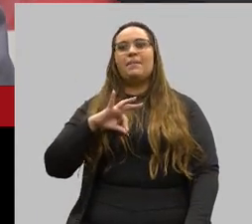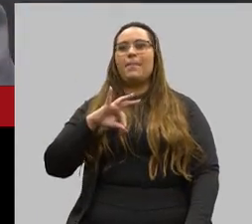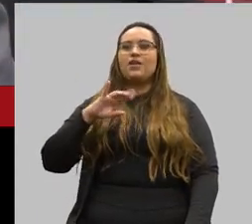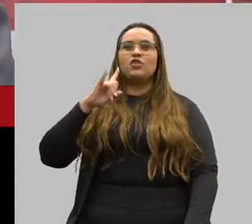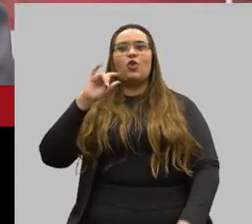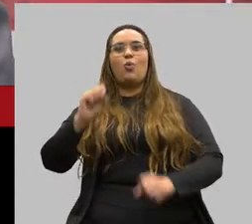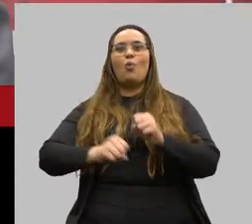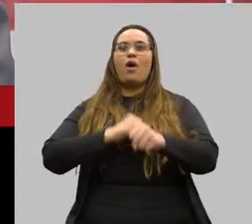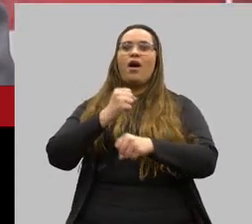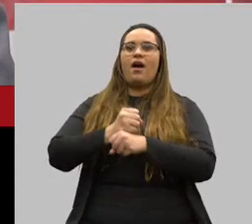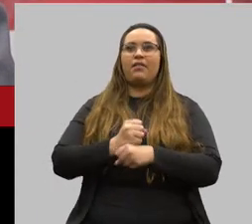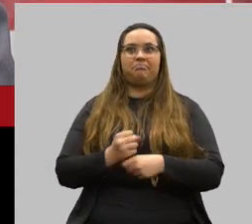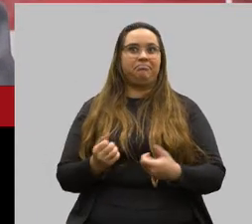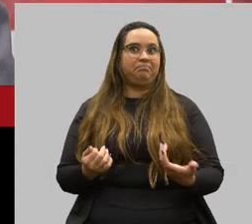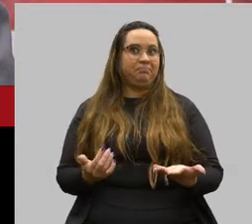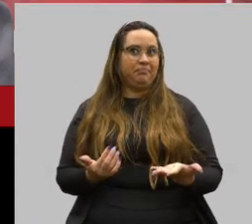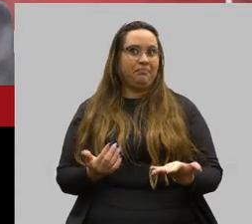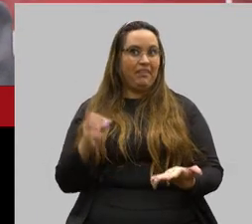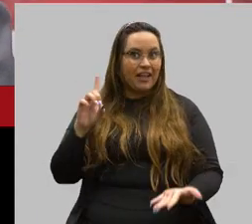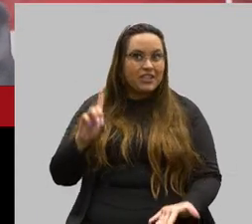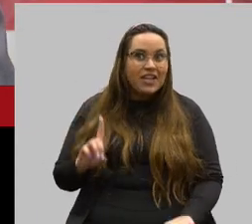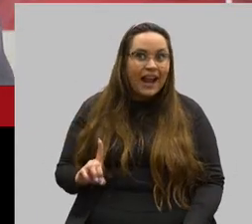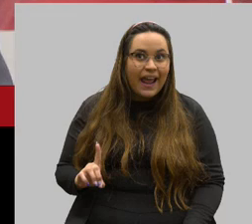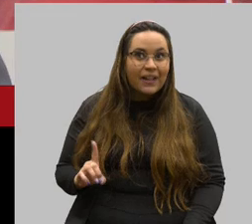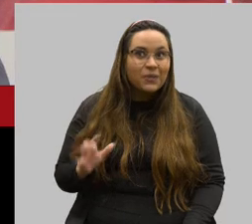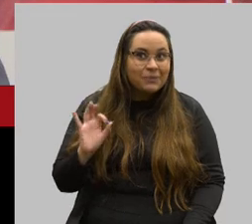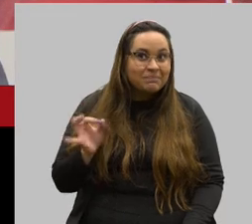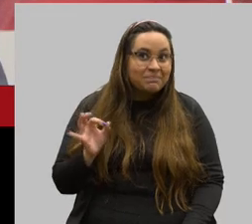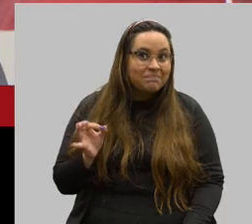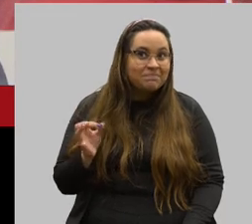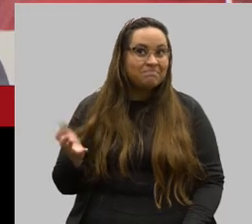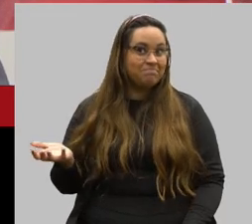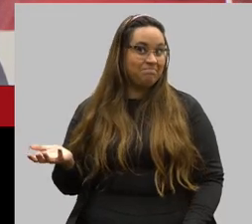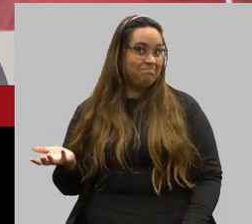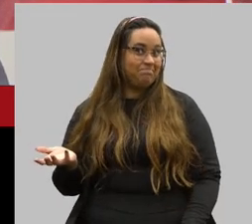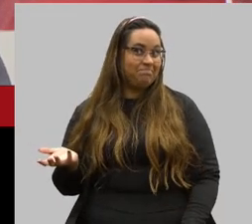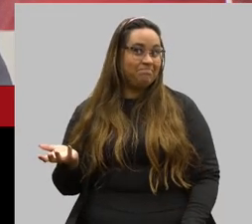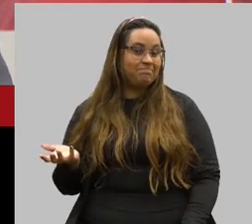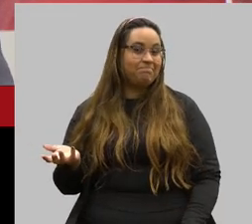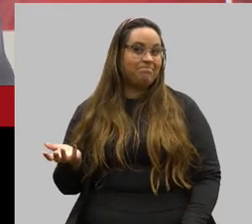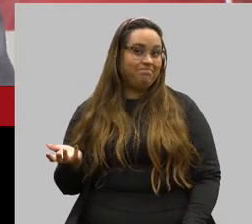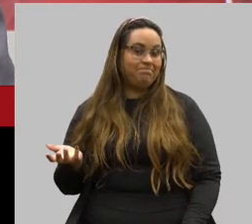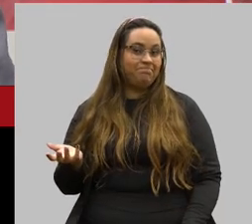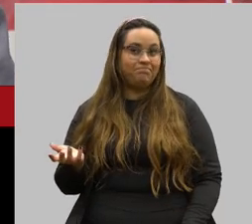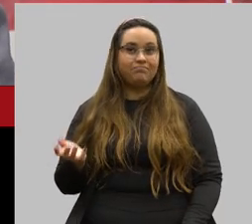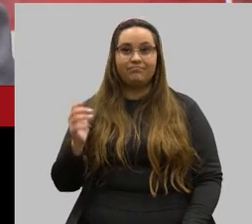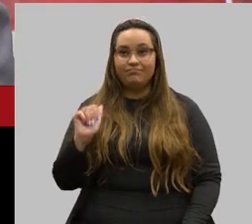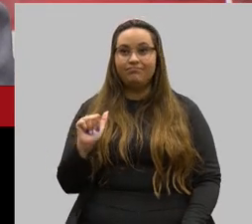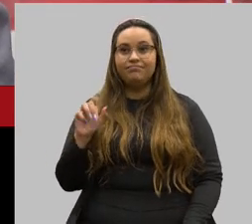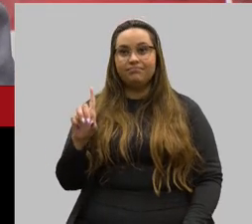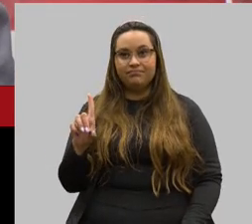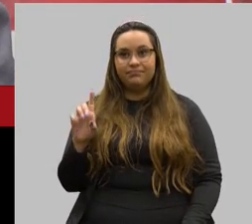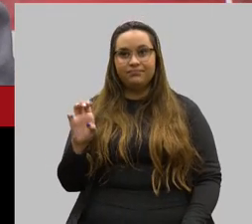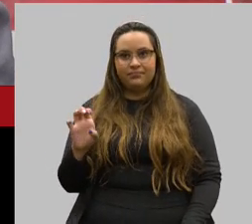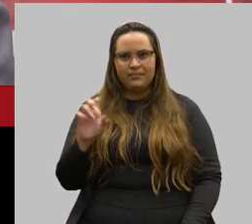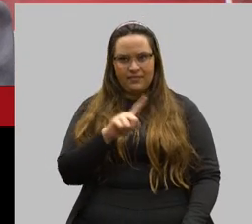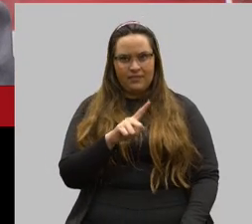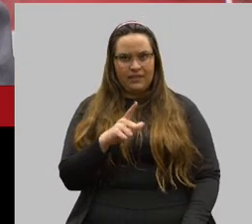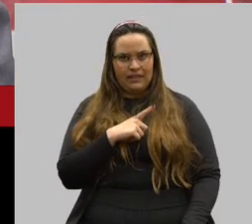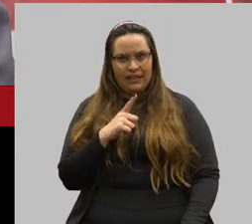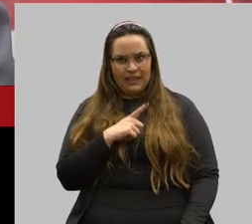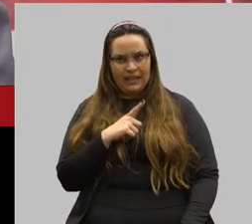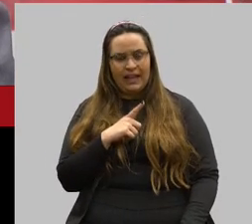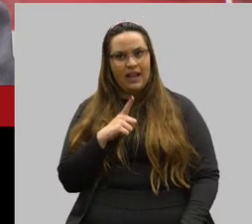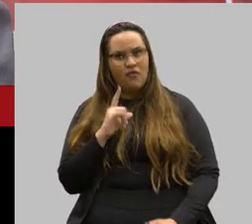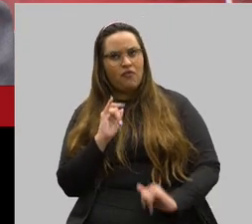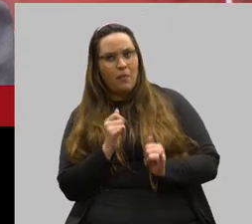é direito o salário dele é direito el tem que receber em relação ao senhora tem alguma tem alguma